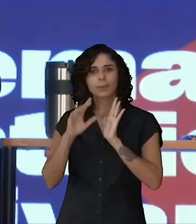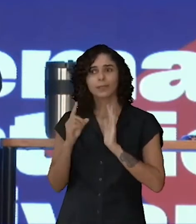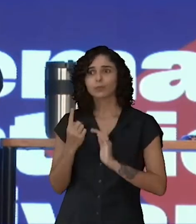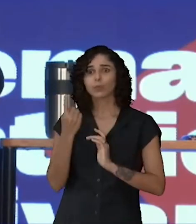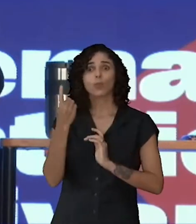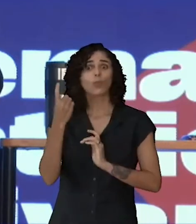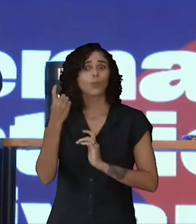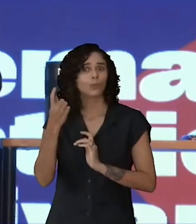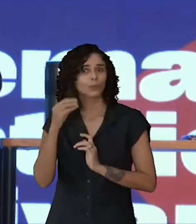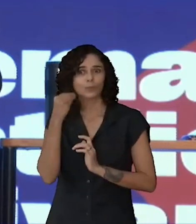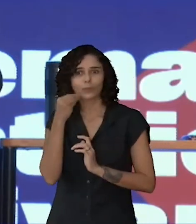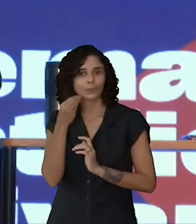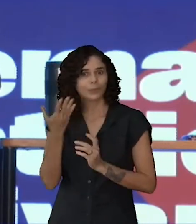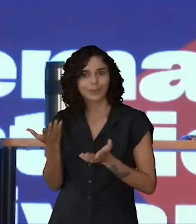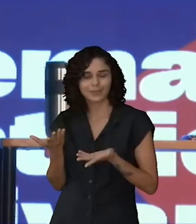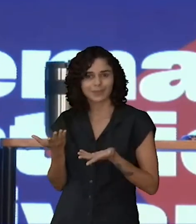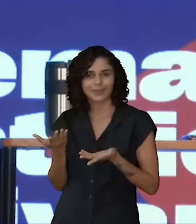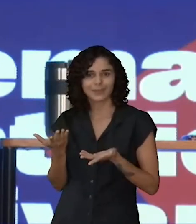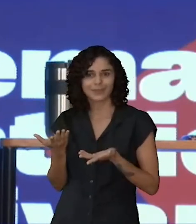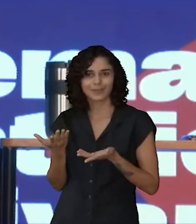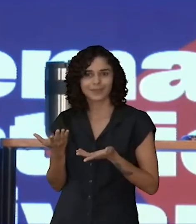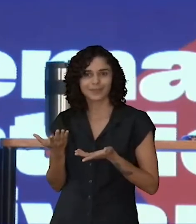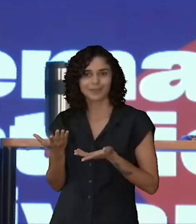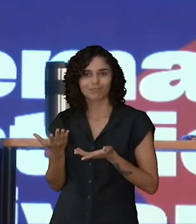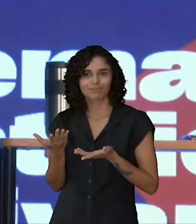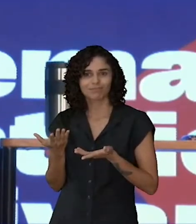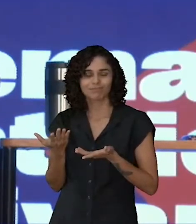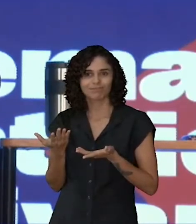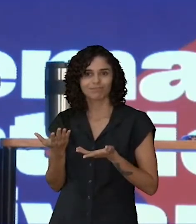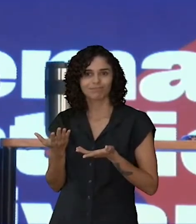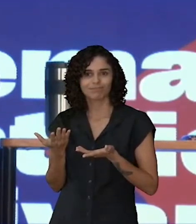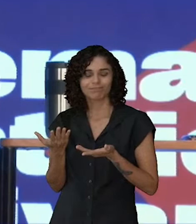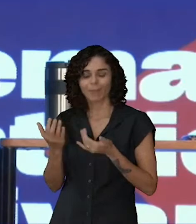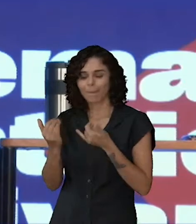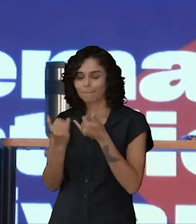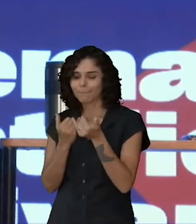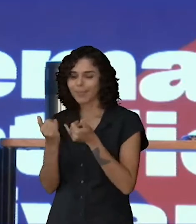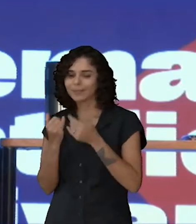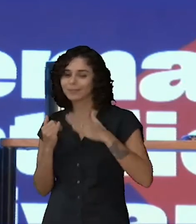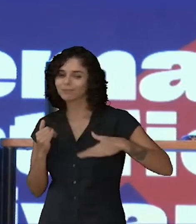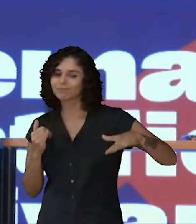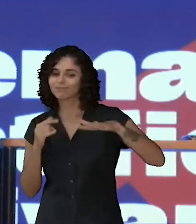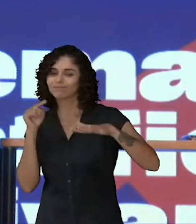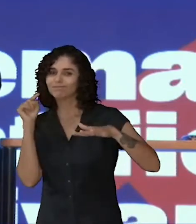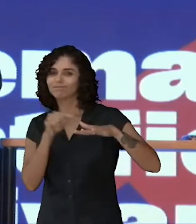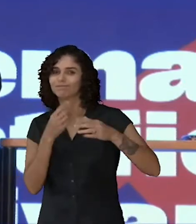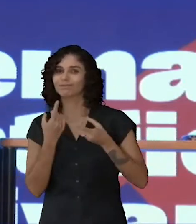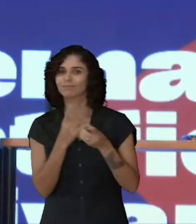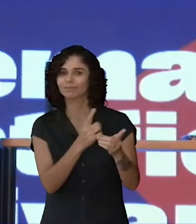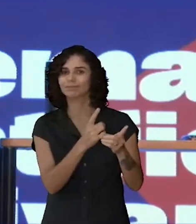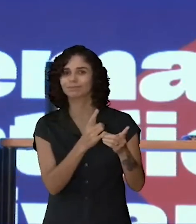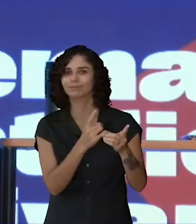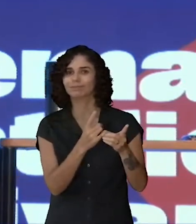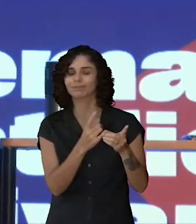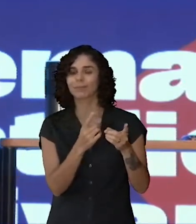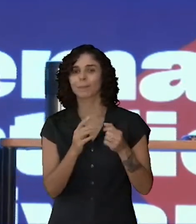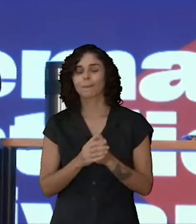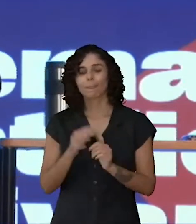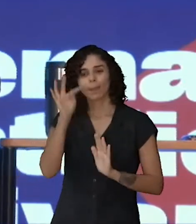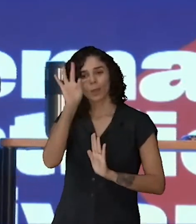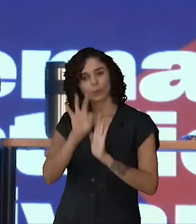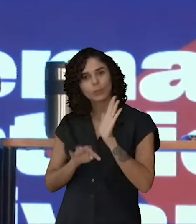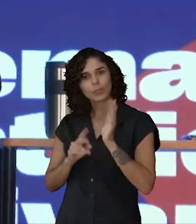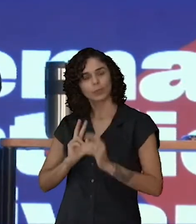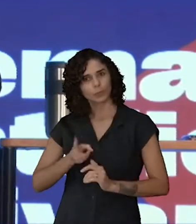Ele. Está muito parecido com esses homens aqui. E o texto continua,